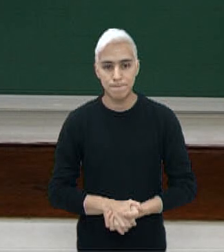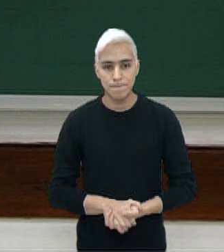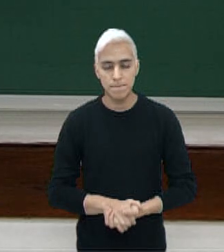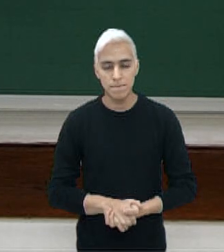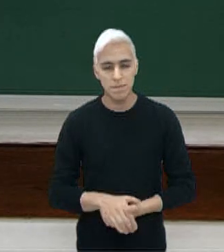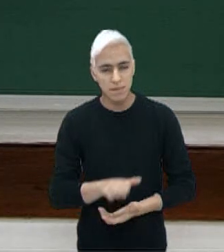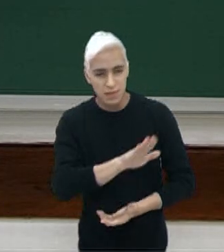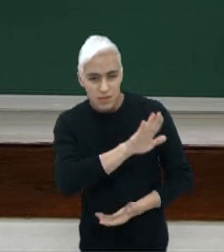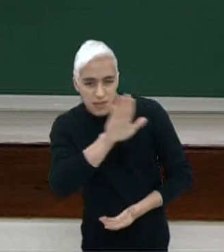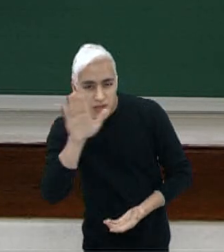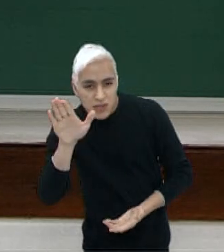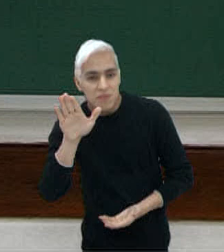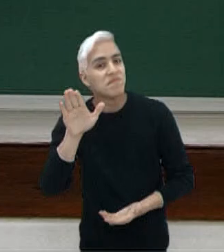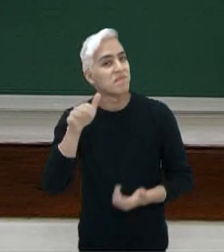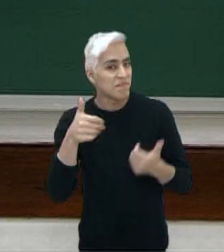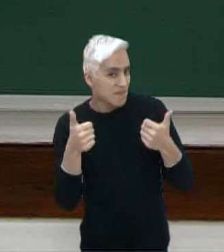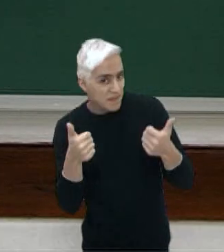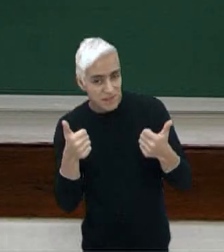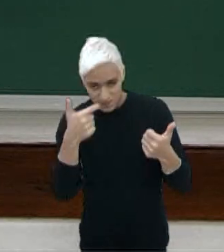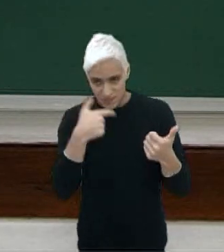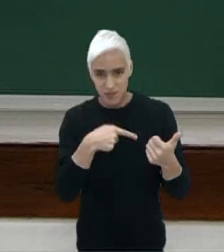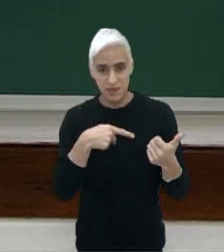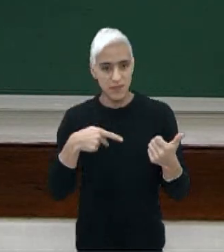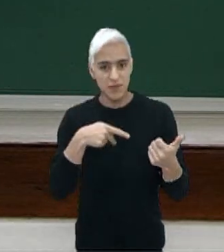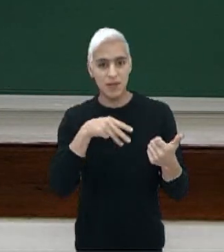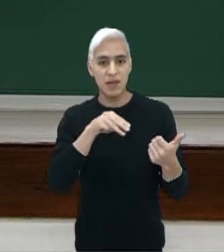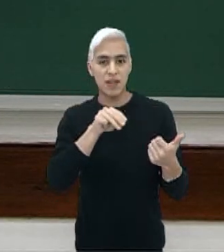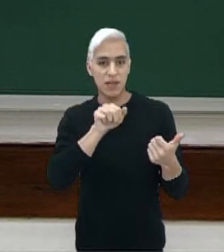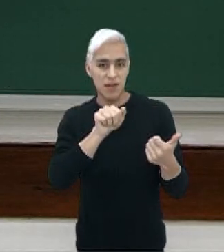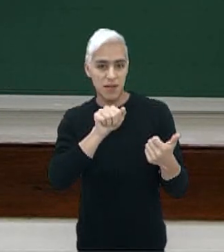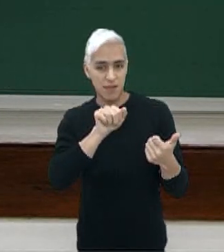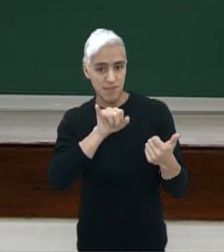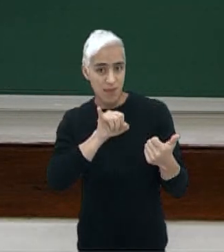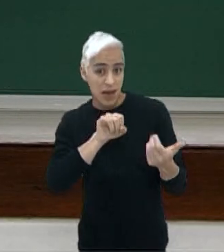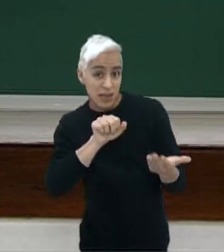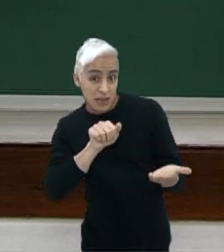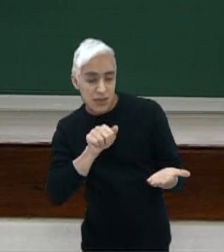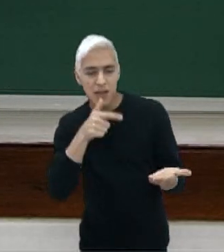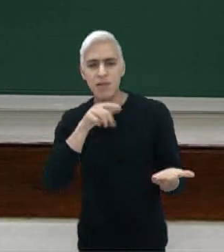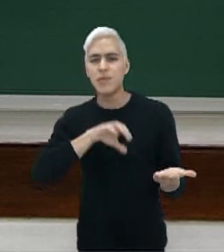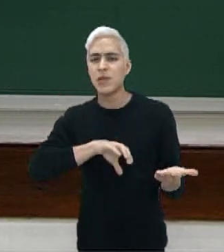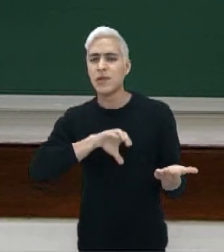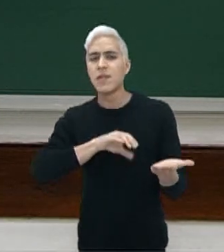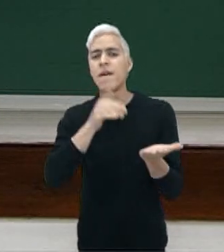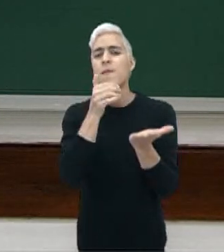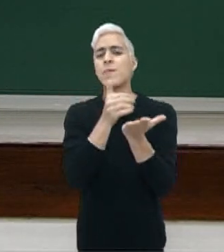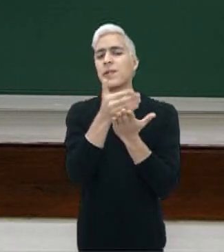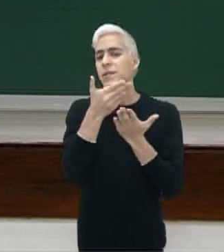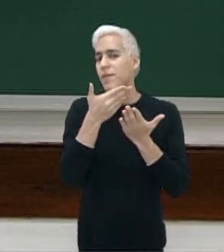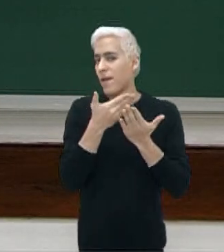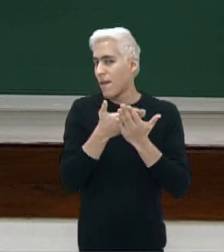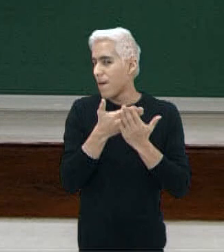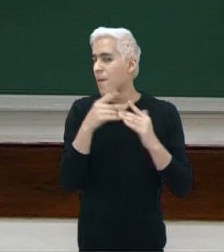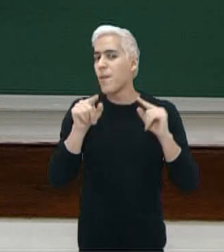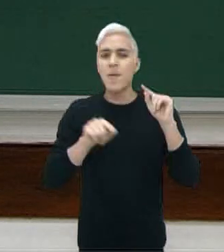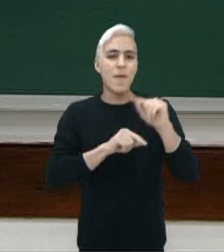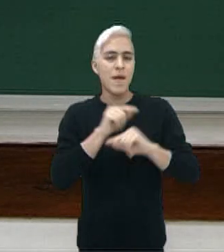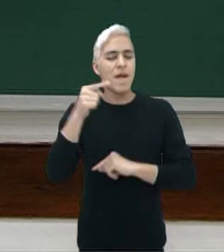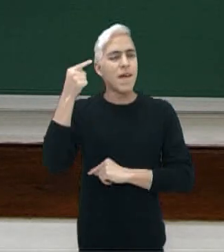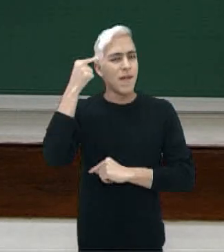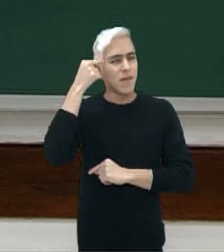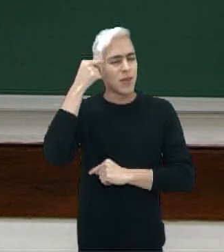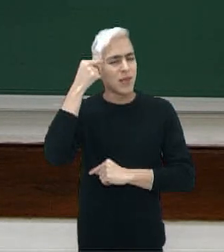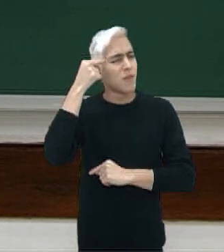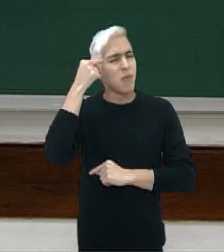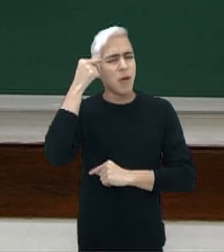Oi pessoal, professora Maísa, língua portuguesa, começando a nossa aula para pensar